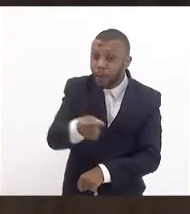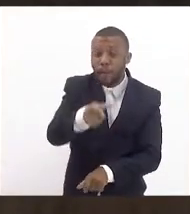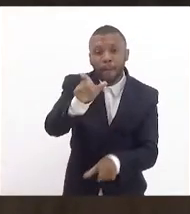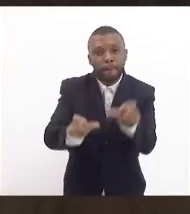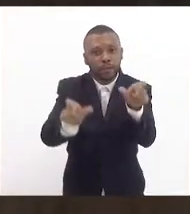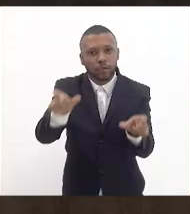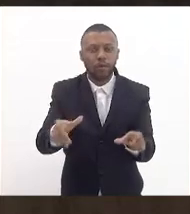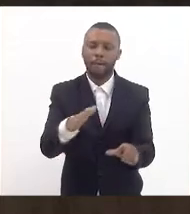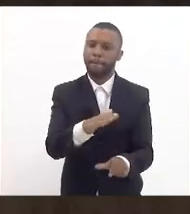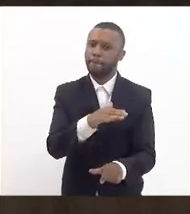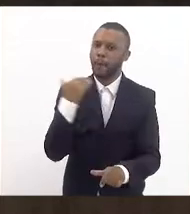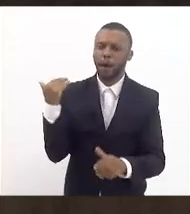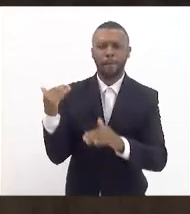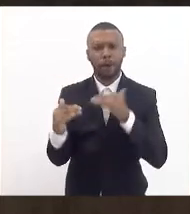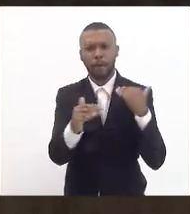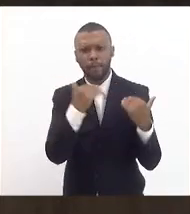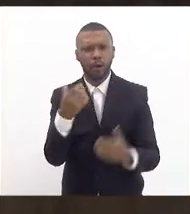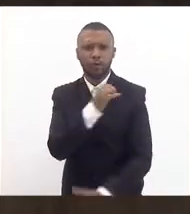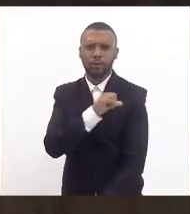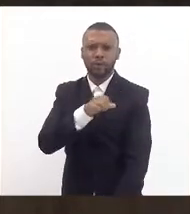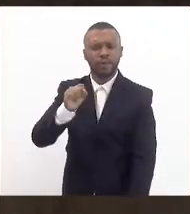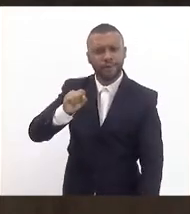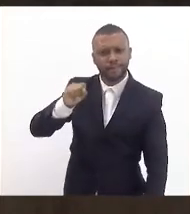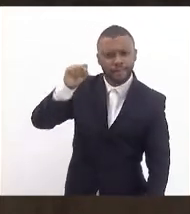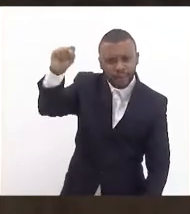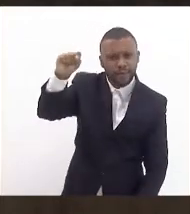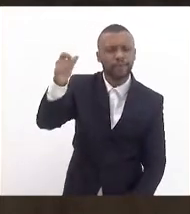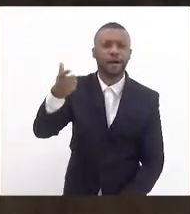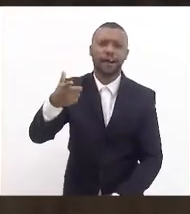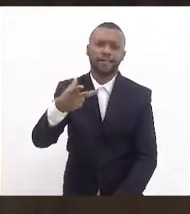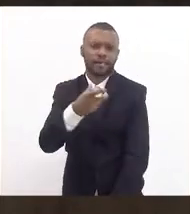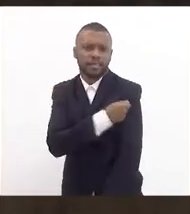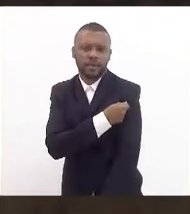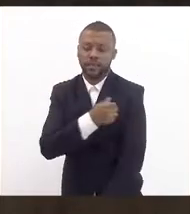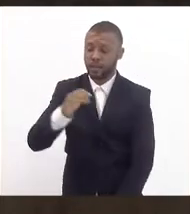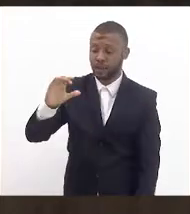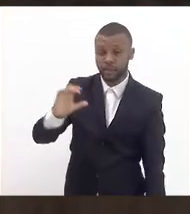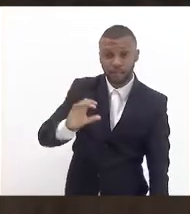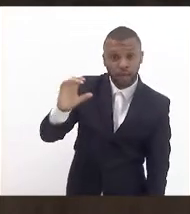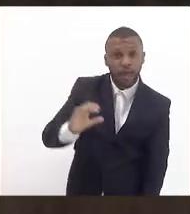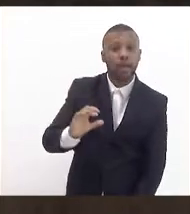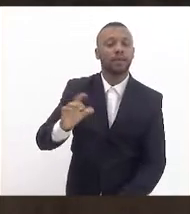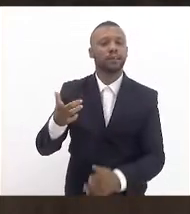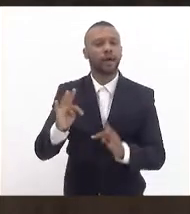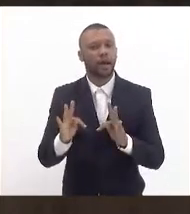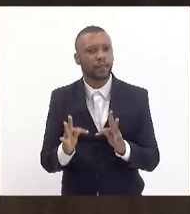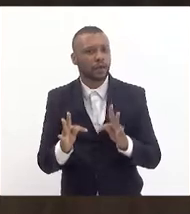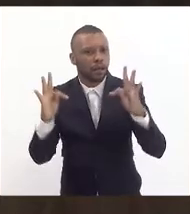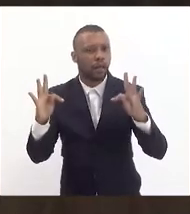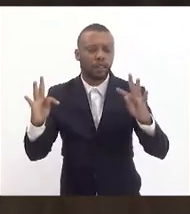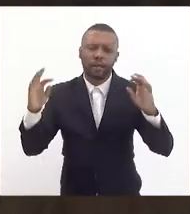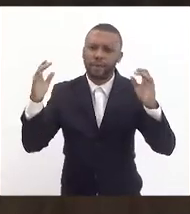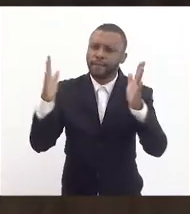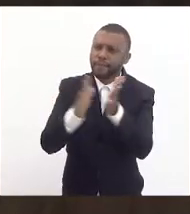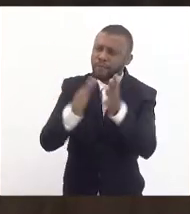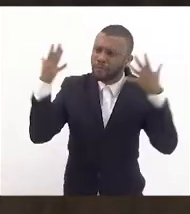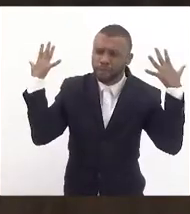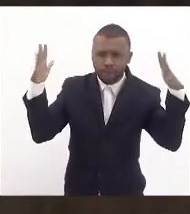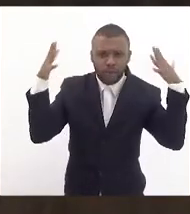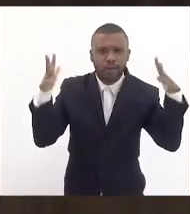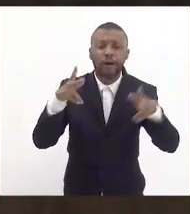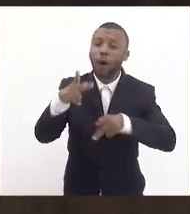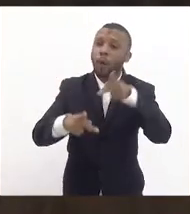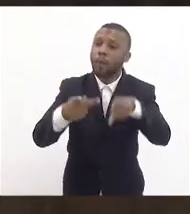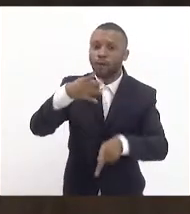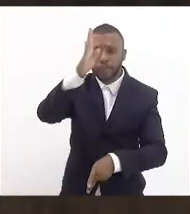no estado do Rio de Janeiro. Viva a vacina, a ciência, a tecnologia, viva o povo brasileiro e